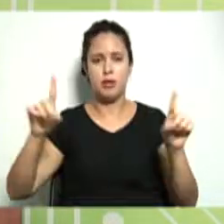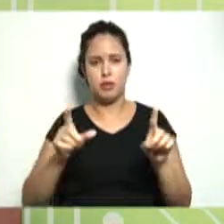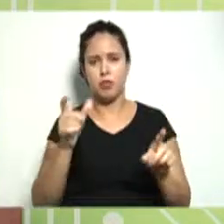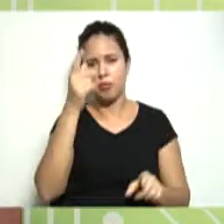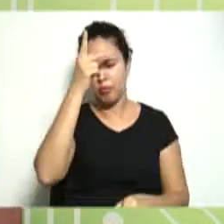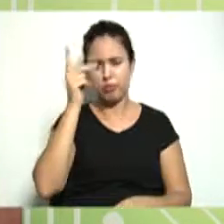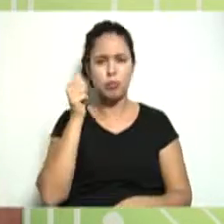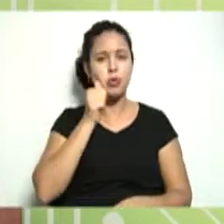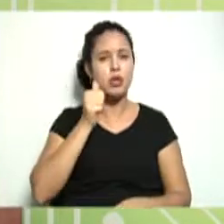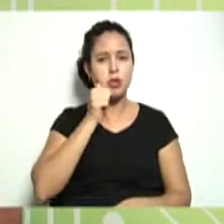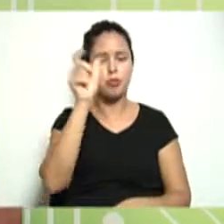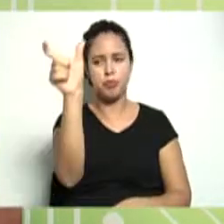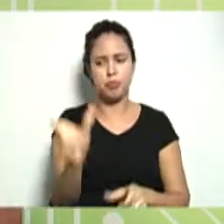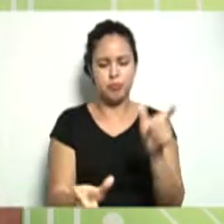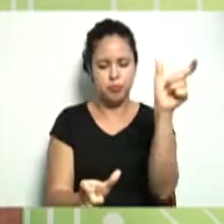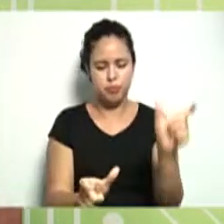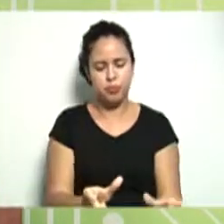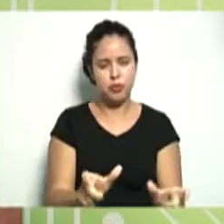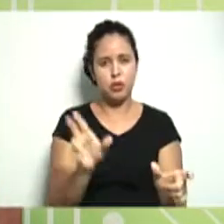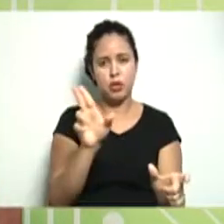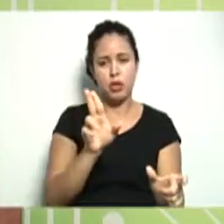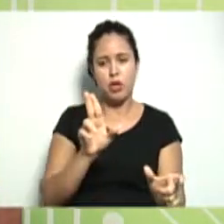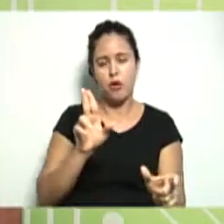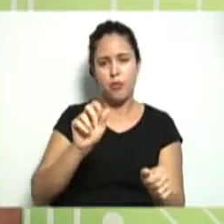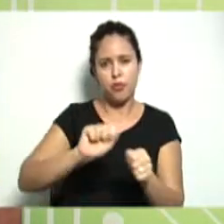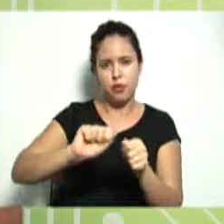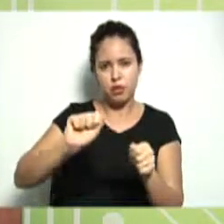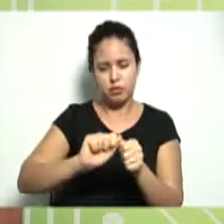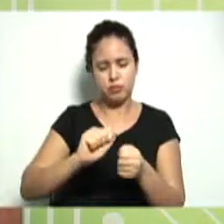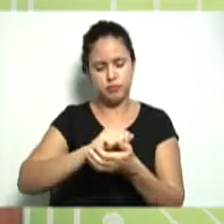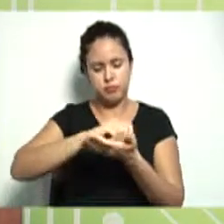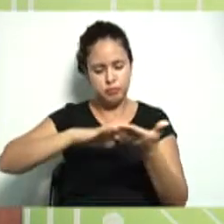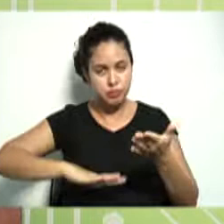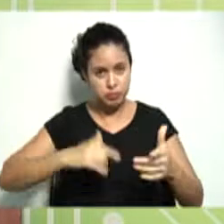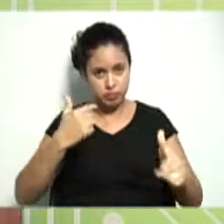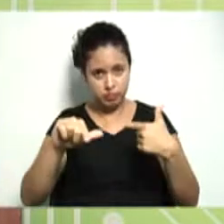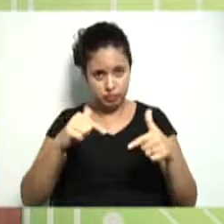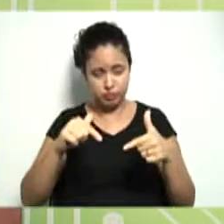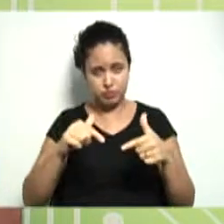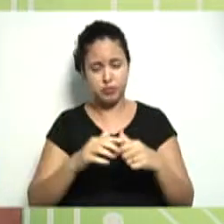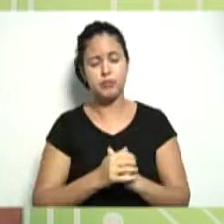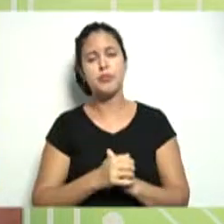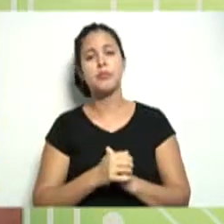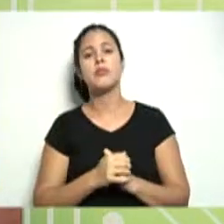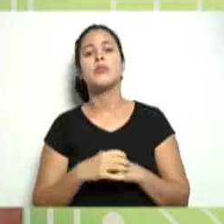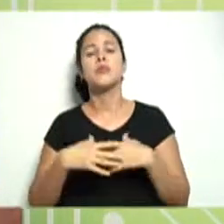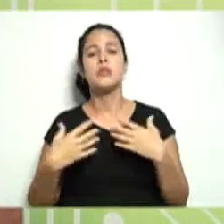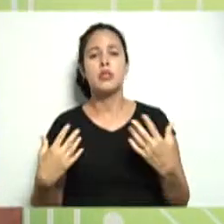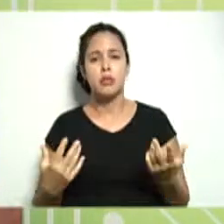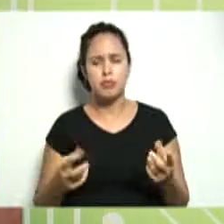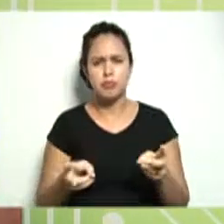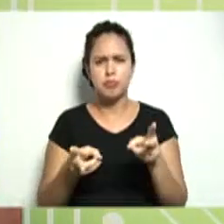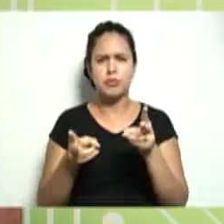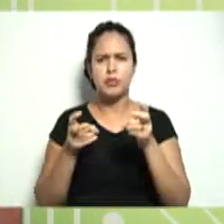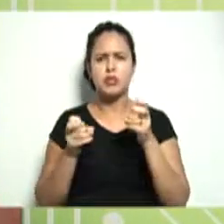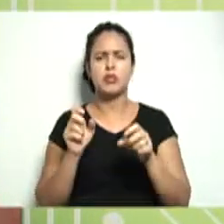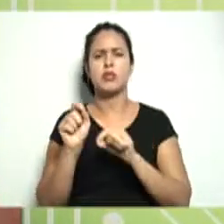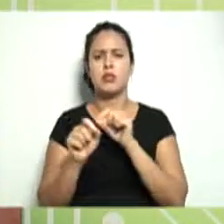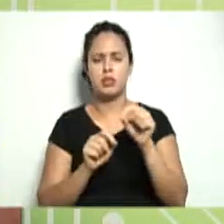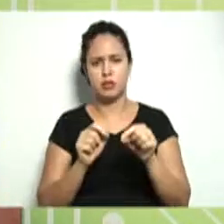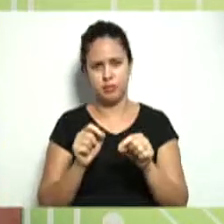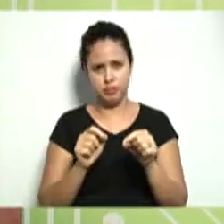atividade. Mas é interessante a gente perceber a forma como elas percebem, né, a situação.